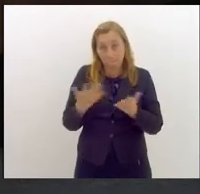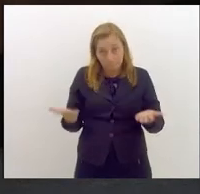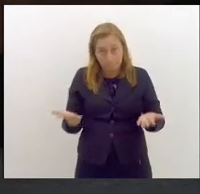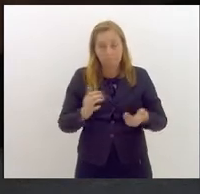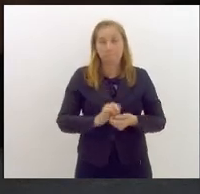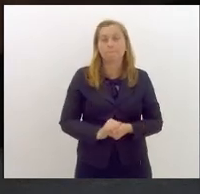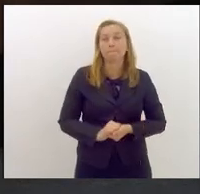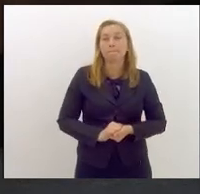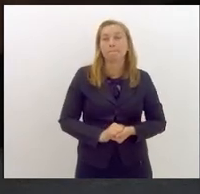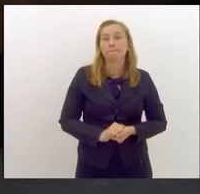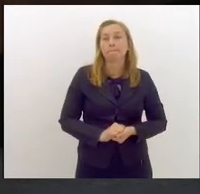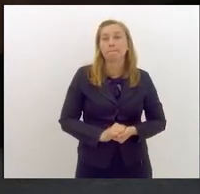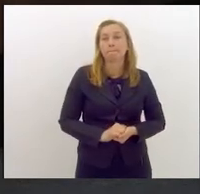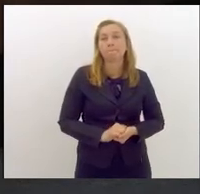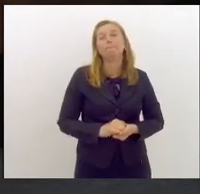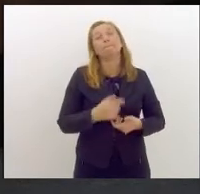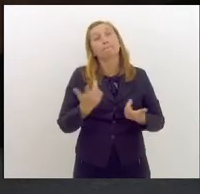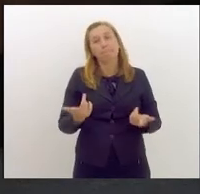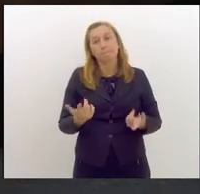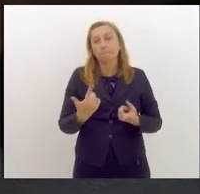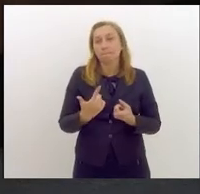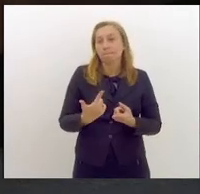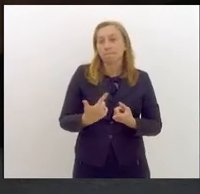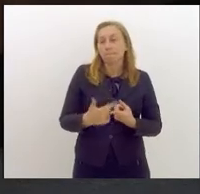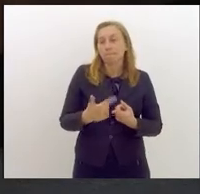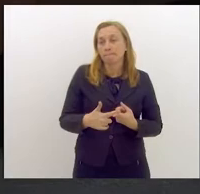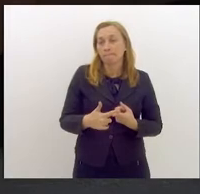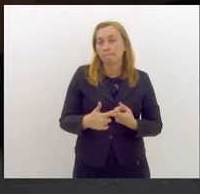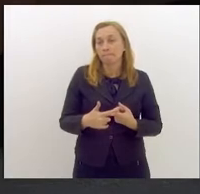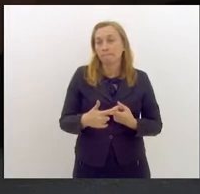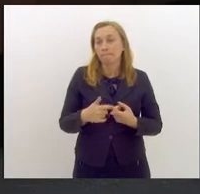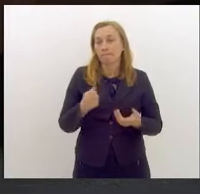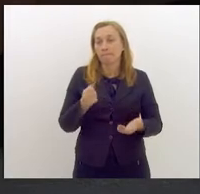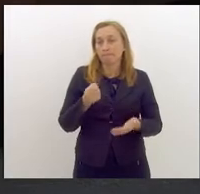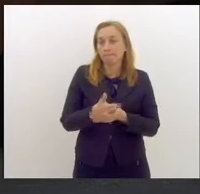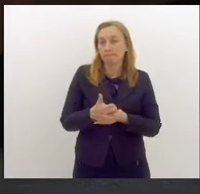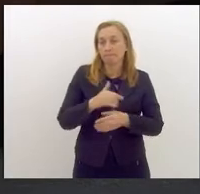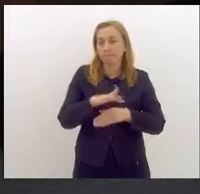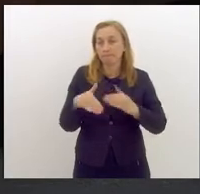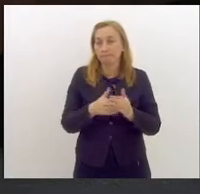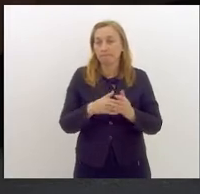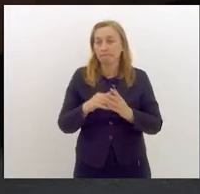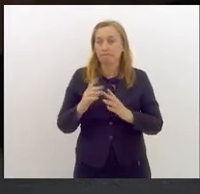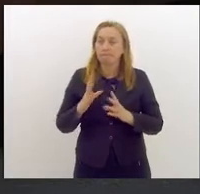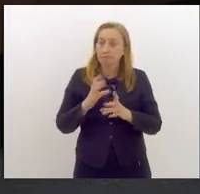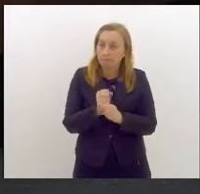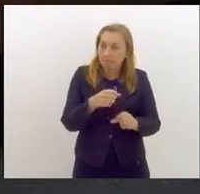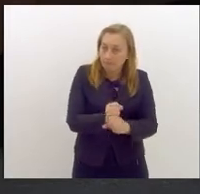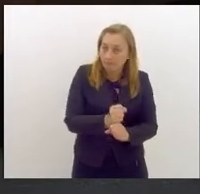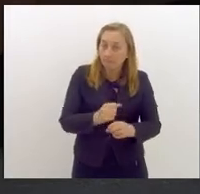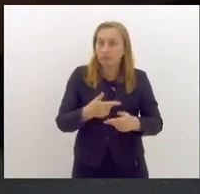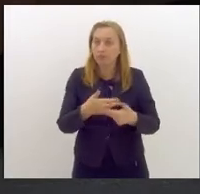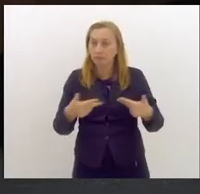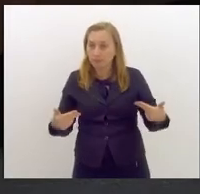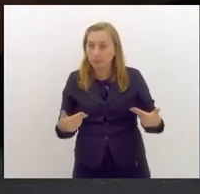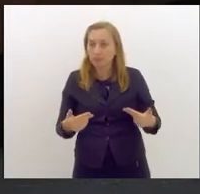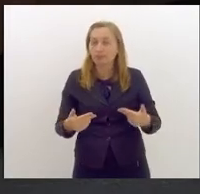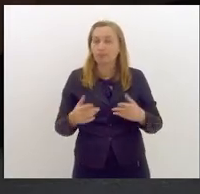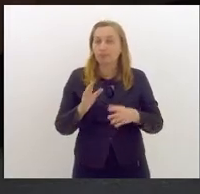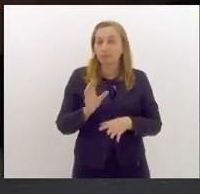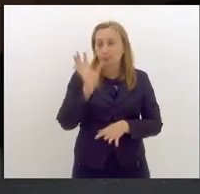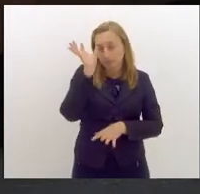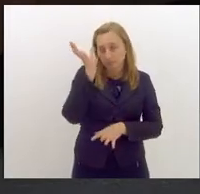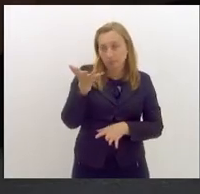o pagamento do passivo tem que fazer uma conta Tem que acertar as contas enfim de qualquer maneira nós vivemos um dilema e passe e o embrólio